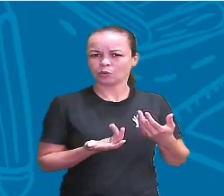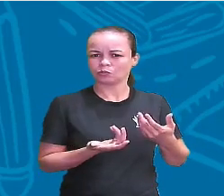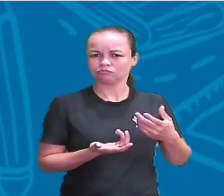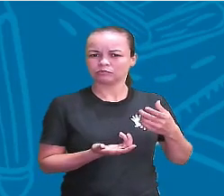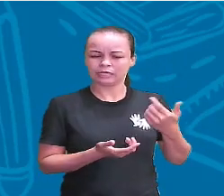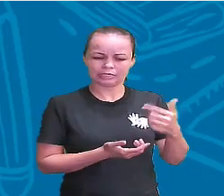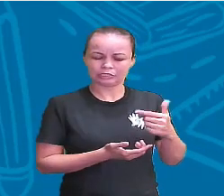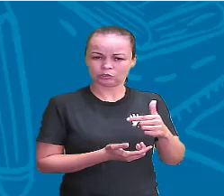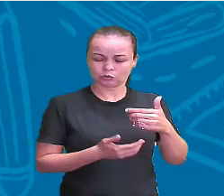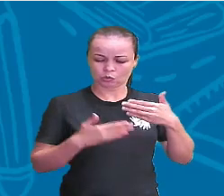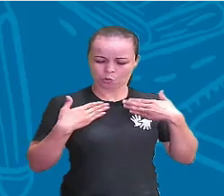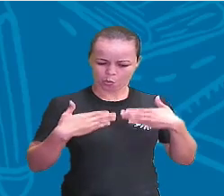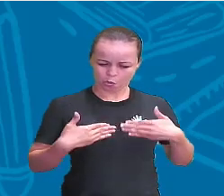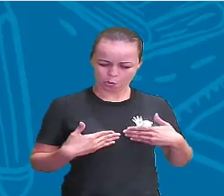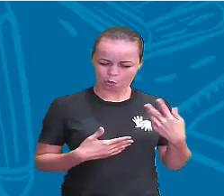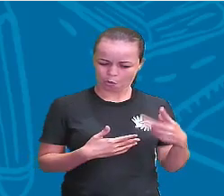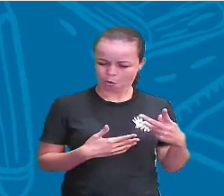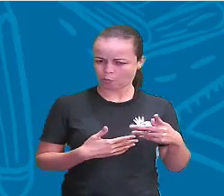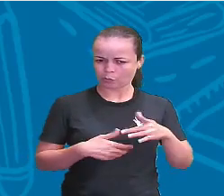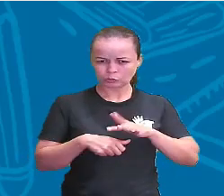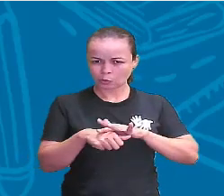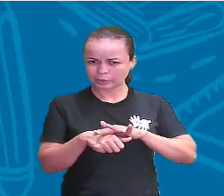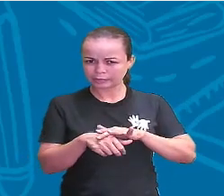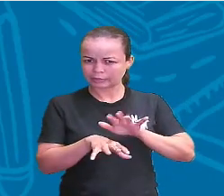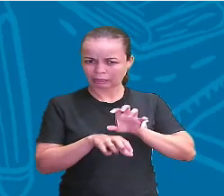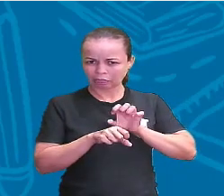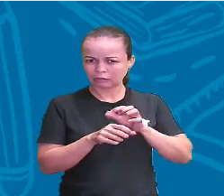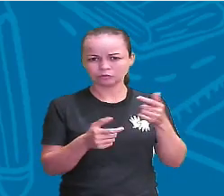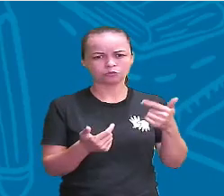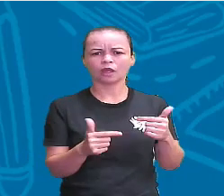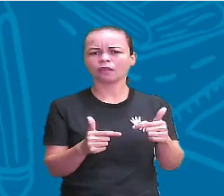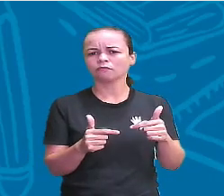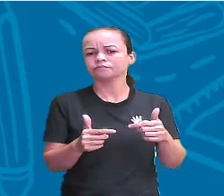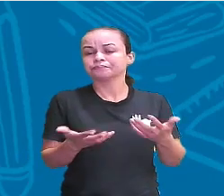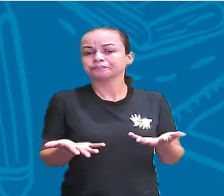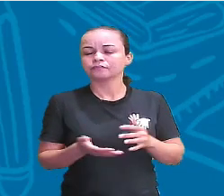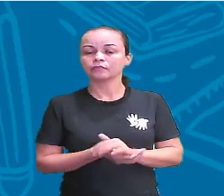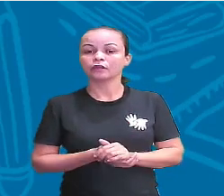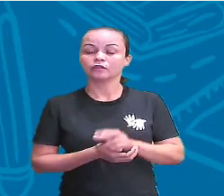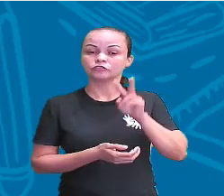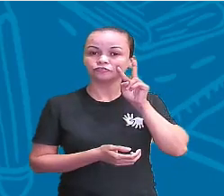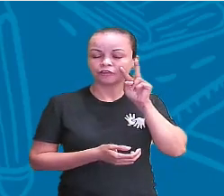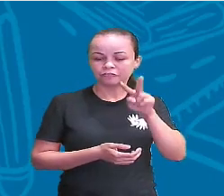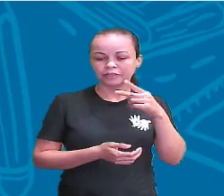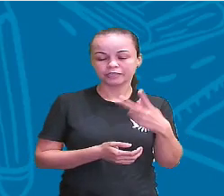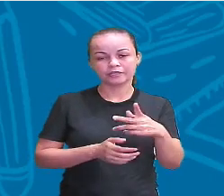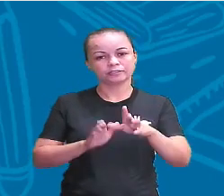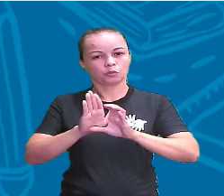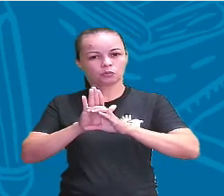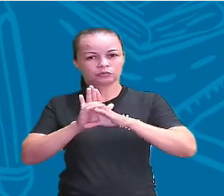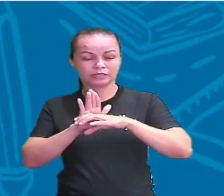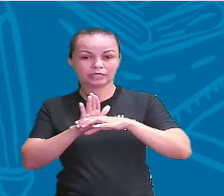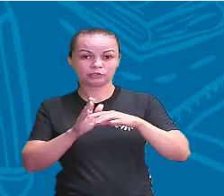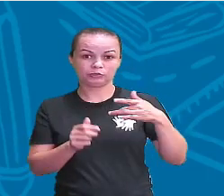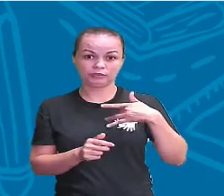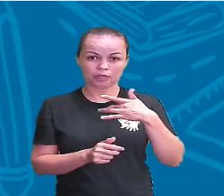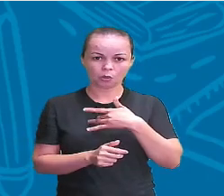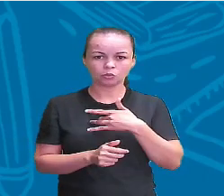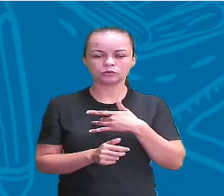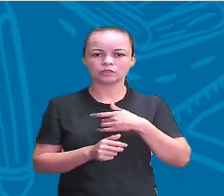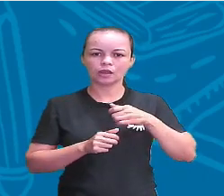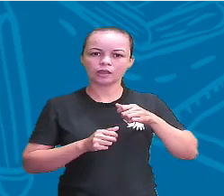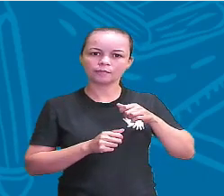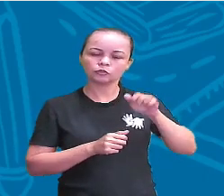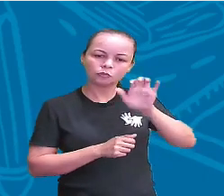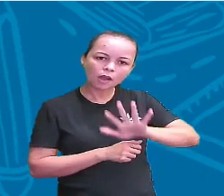seu organismo, no seu corpo, doença, né? Só que a gente vai ver que esse conceito de saúde, ele é muito mais